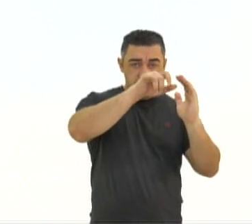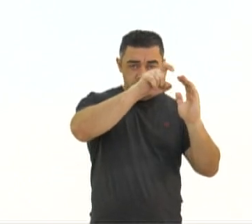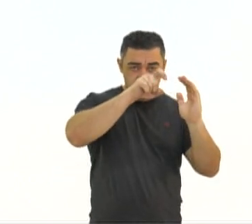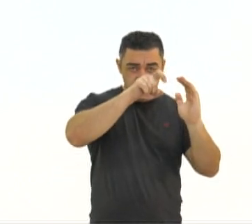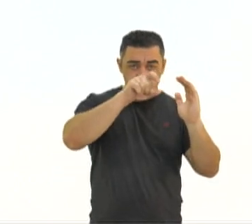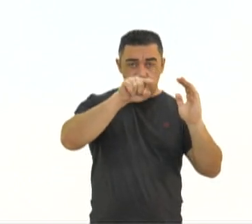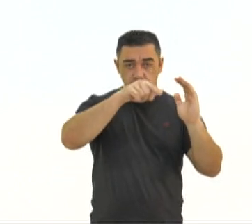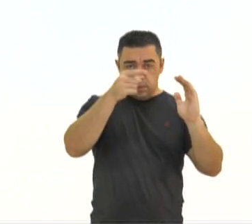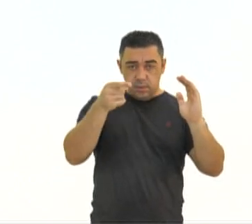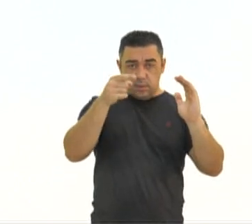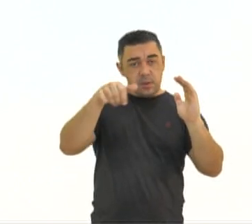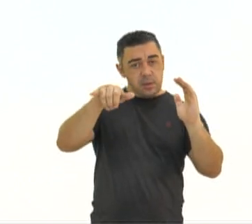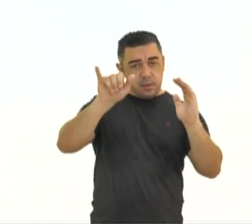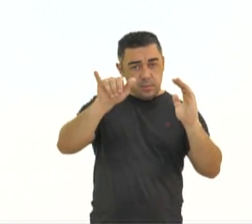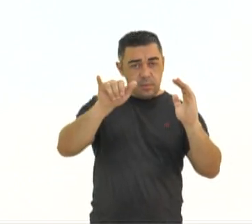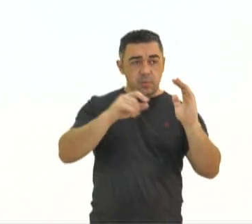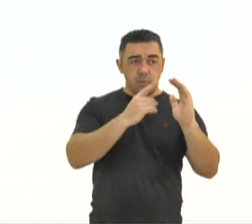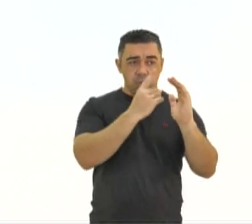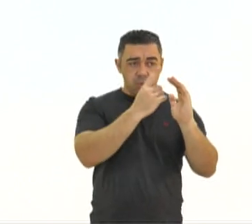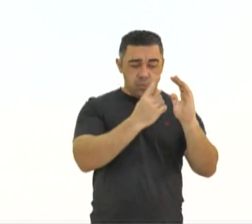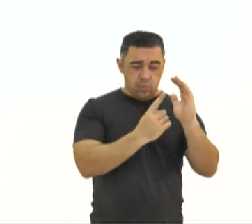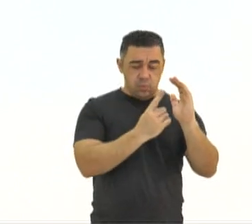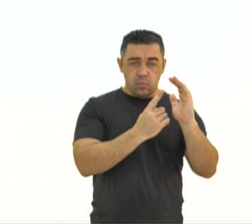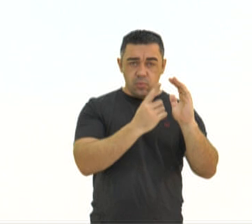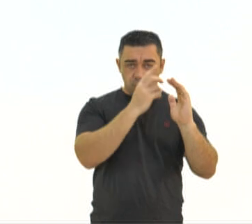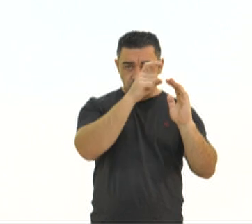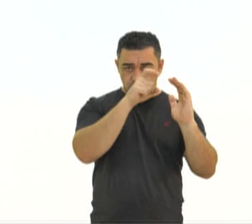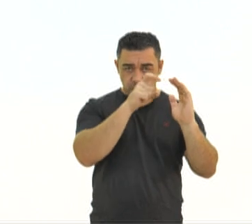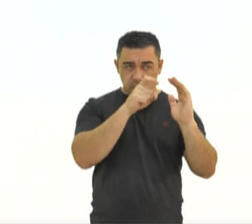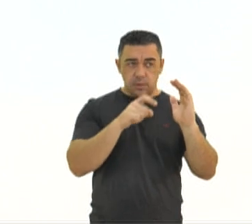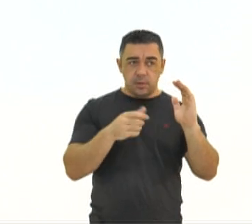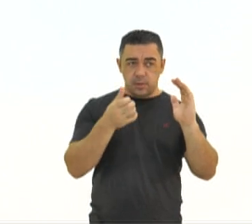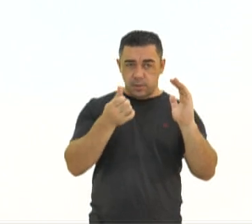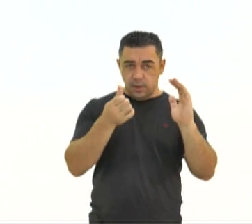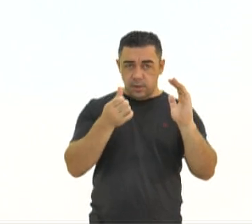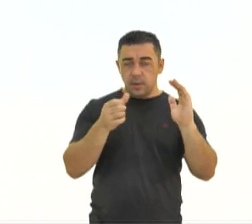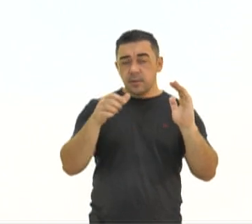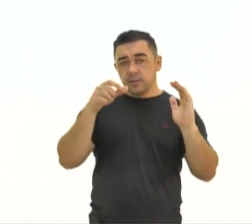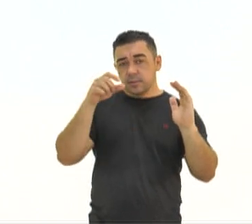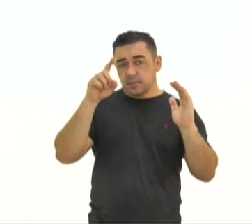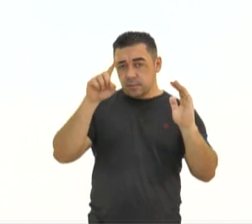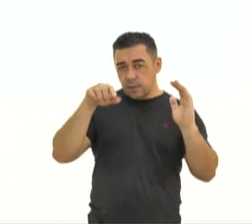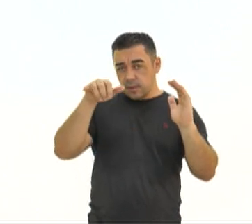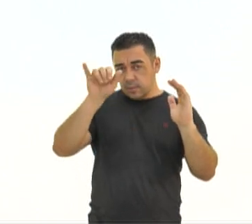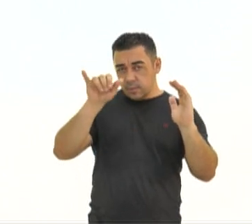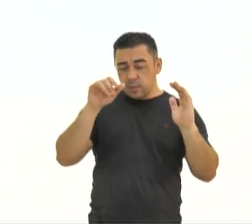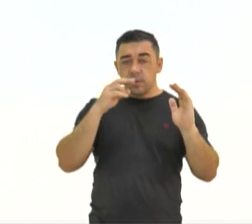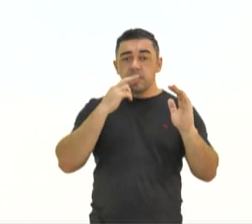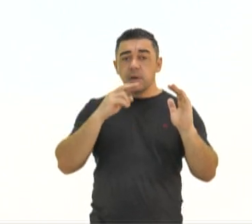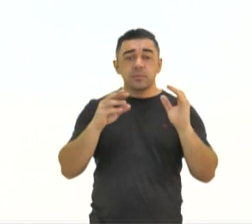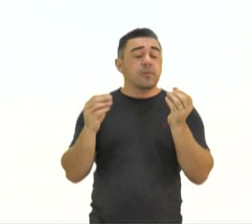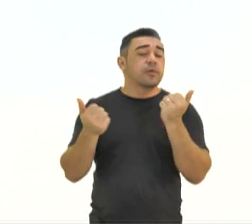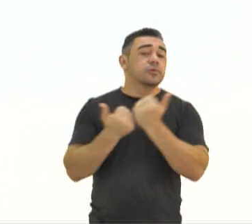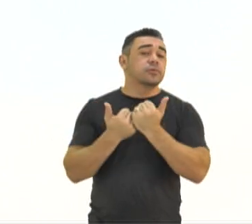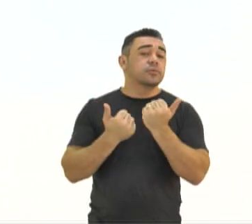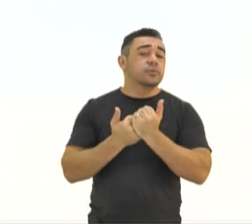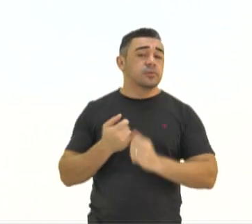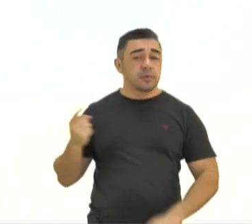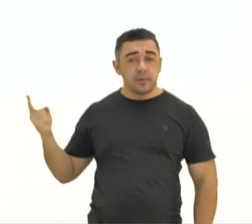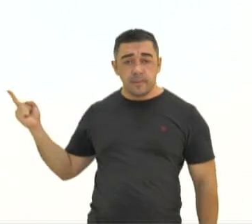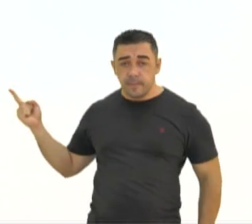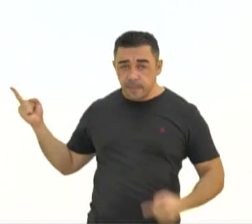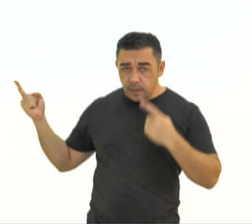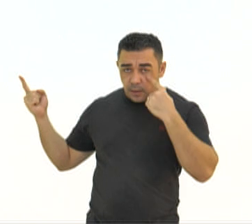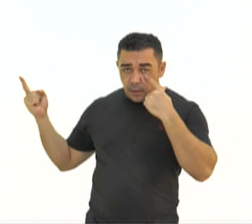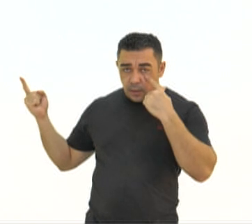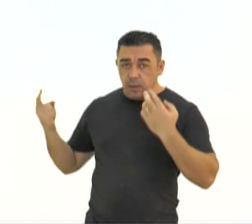Então um exemplo aqui, ó, quando o x vale 1, será que o y vale 6? Para o resultado dessa